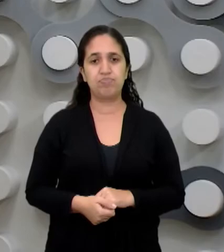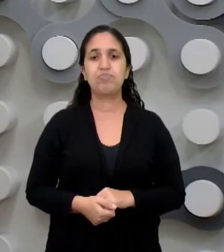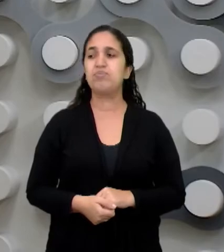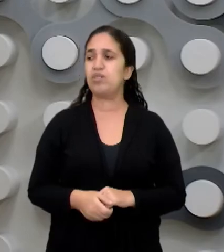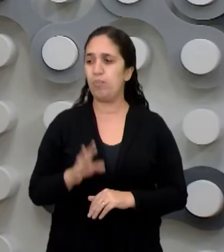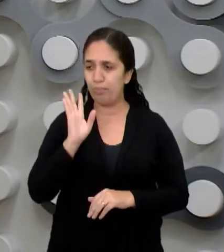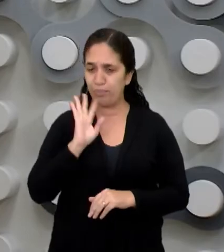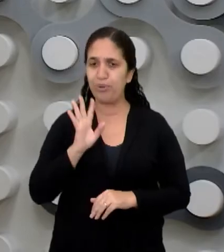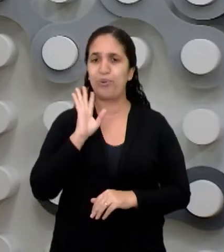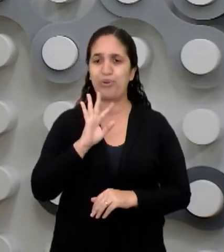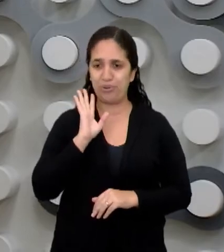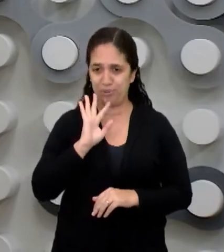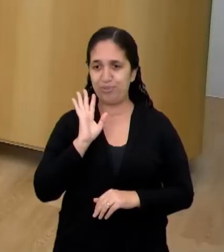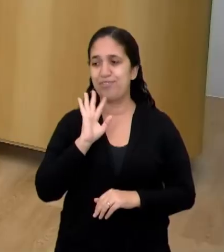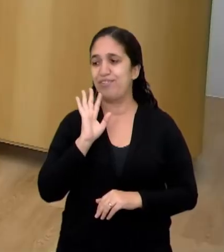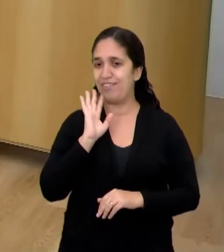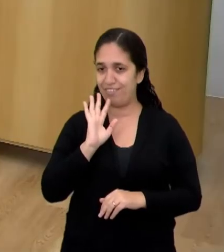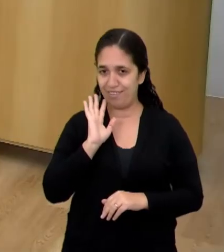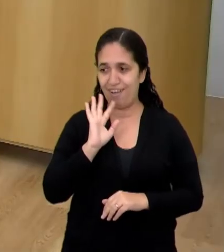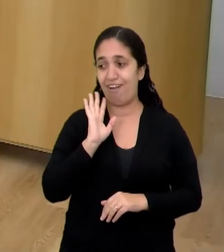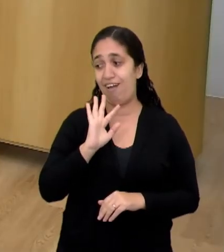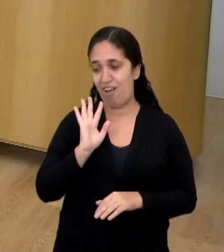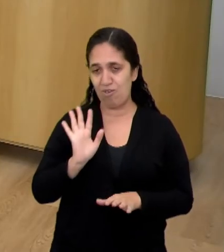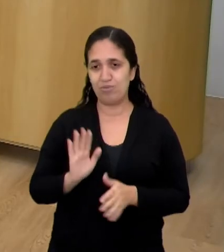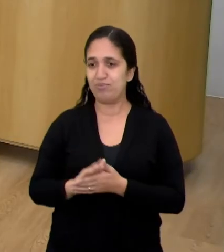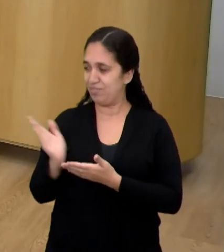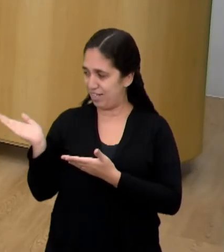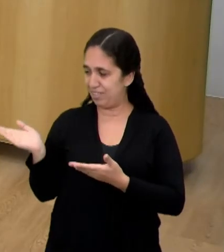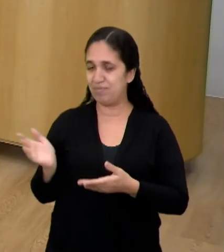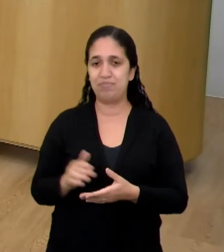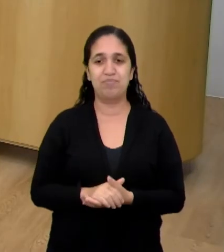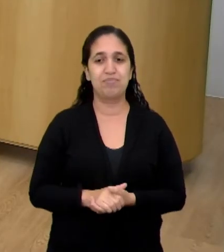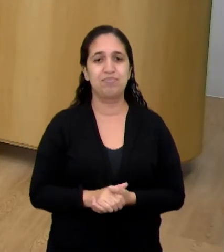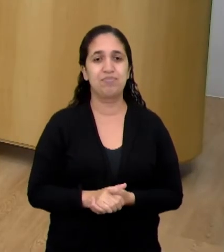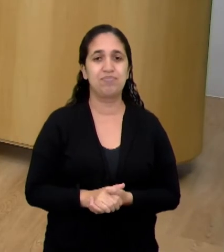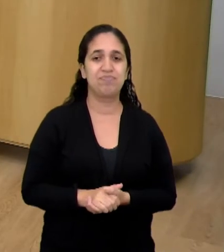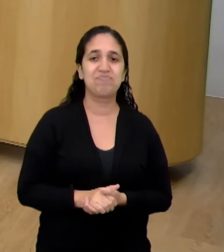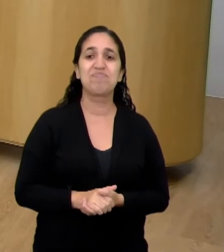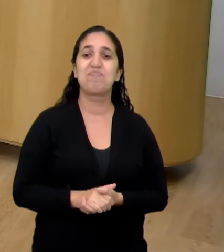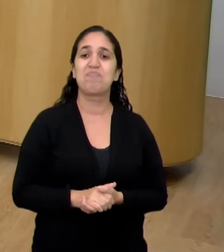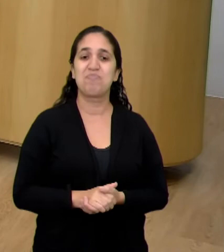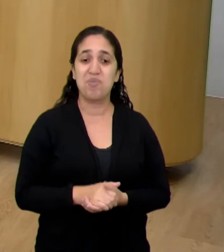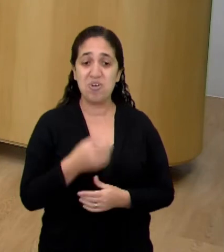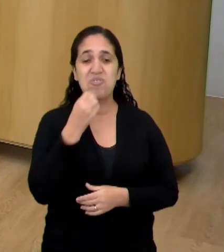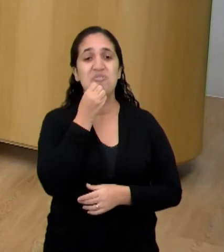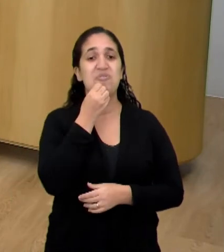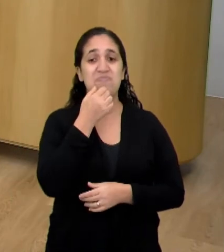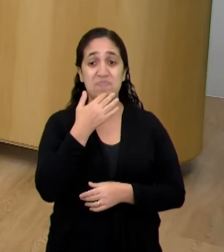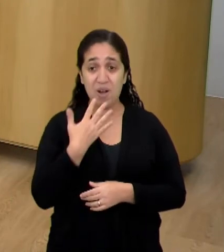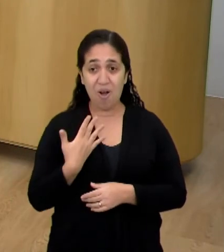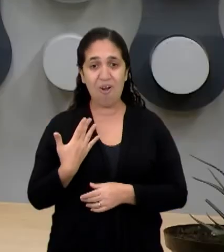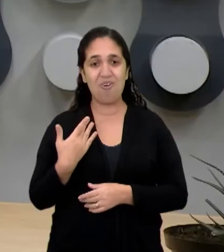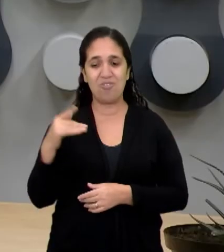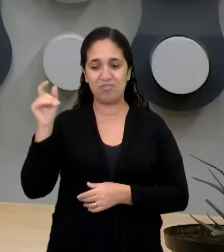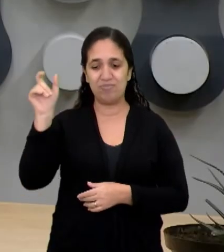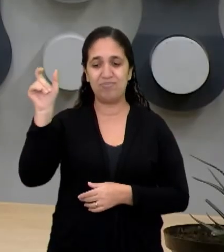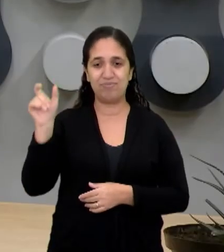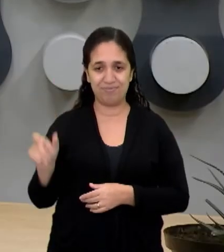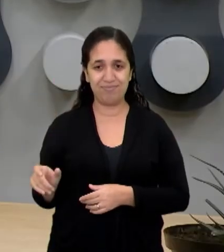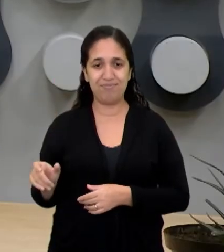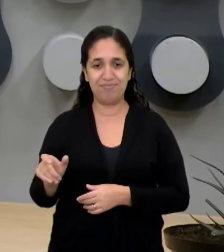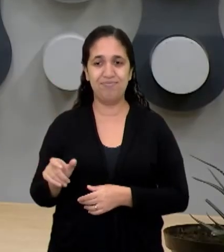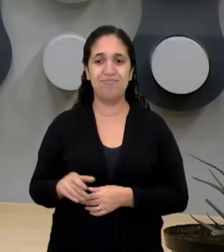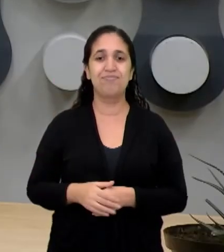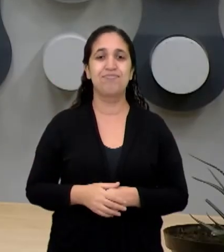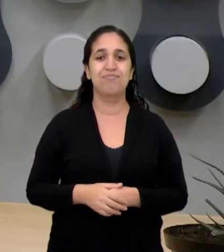Sensacional. E aí, gente? Eu nem vou perguntar para a gente não perder muito tempo. Falem. Não, é brilhante, né? Além de ser uma pessoa muito linda, ela é linda, né? Meu